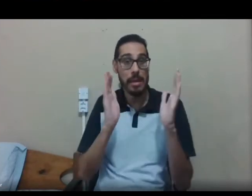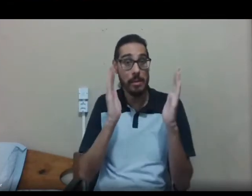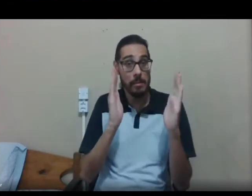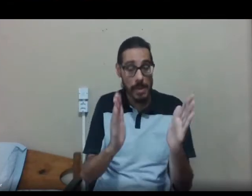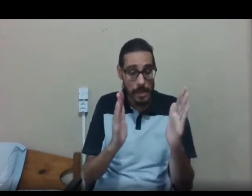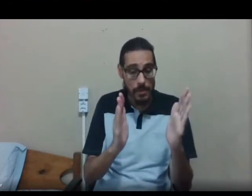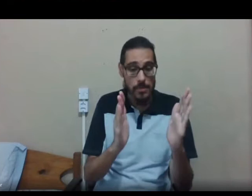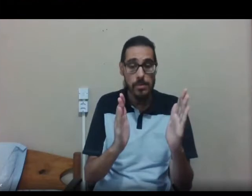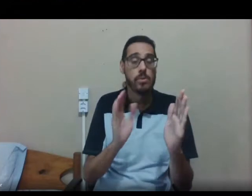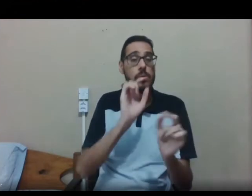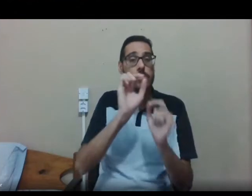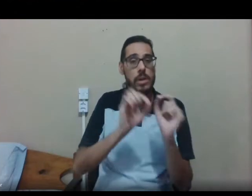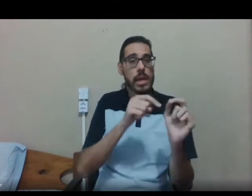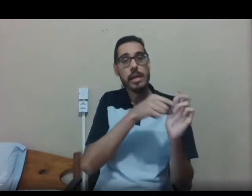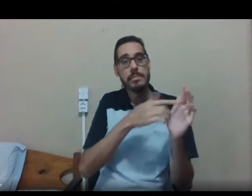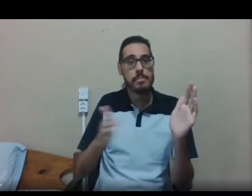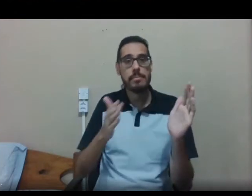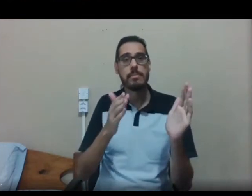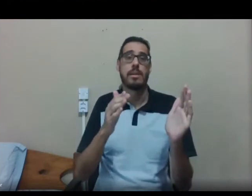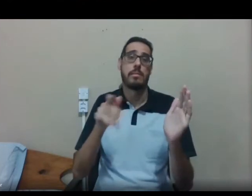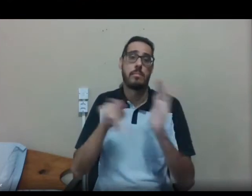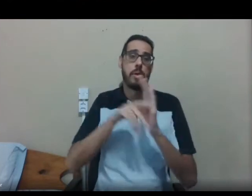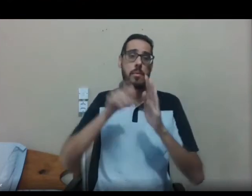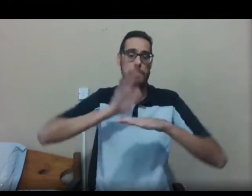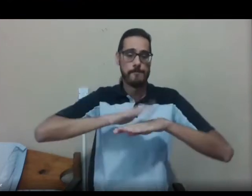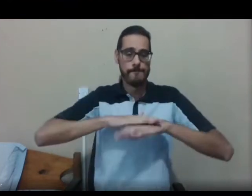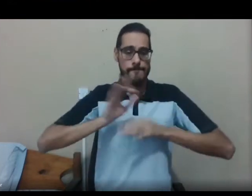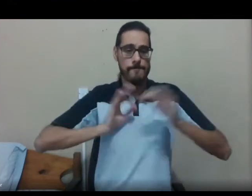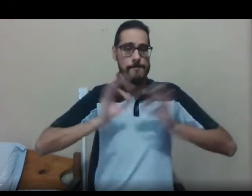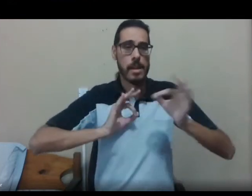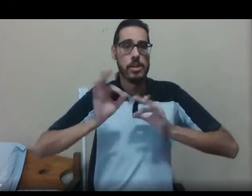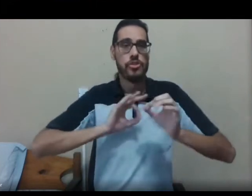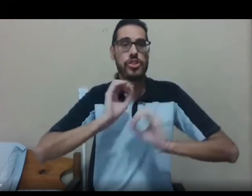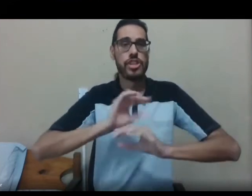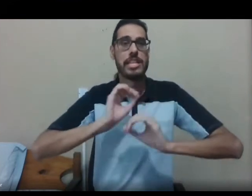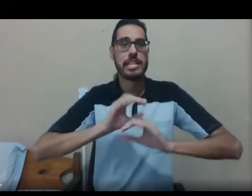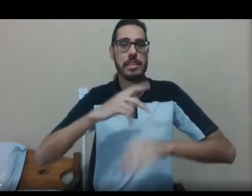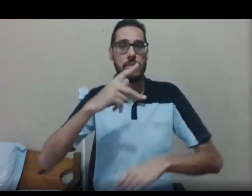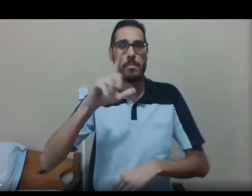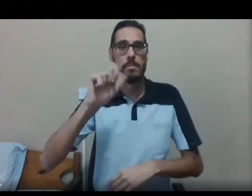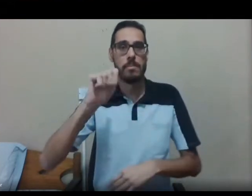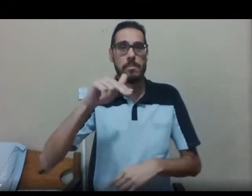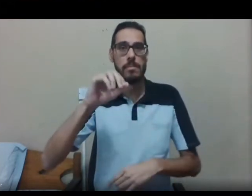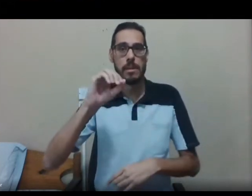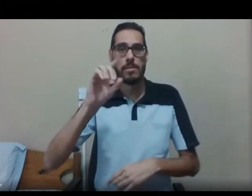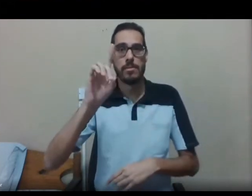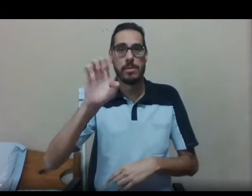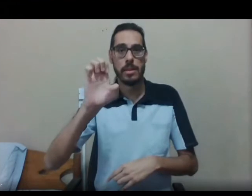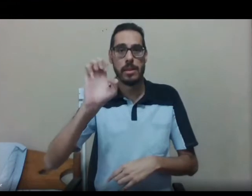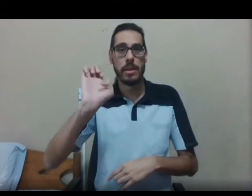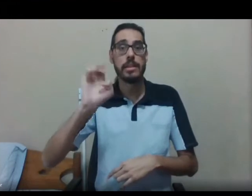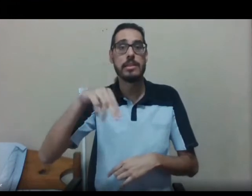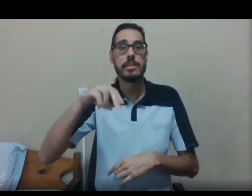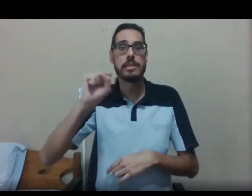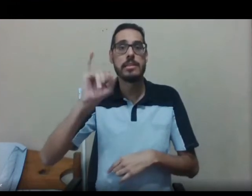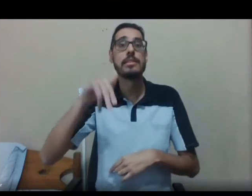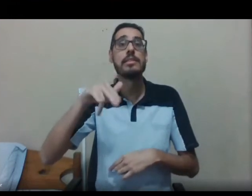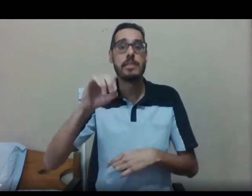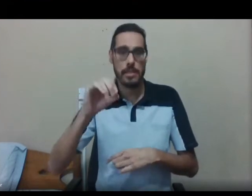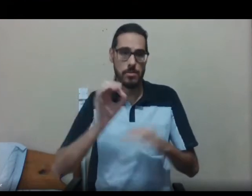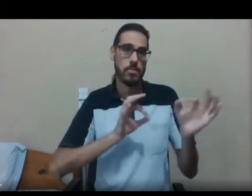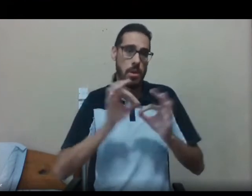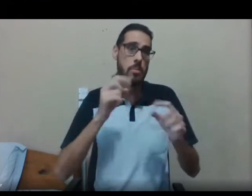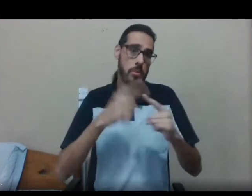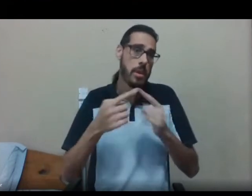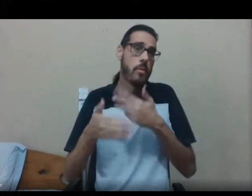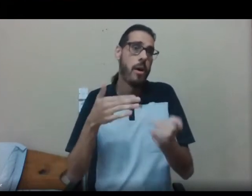bom? Tem que ser colocado no SIGA, né, e divulgado para os estudantes, tá? Vou colocar aqui um pouco uma definição que a gente tem